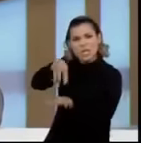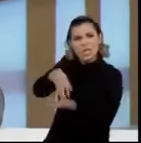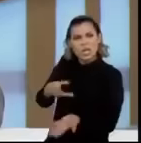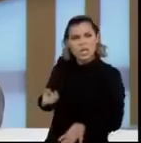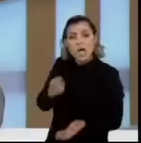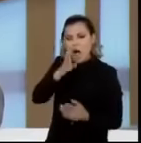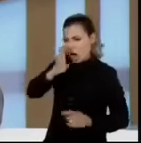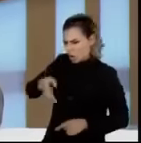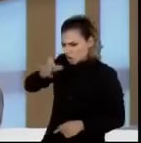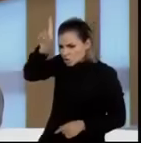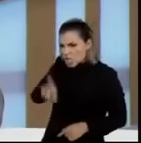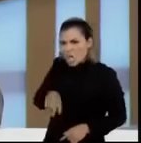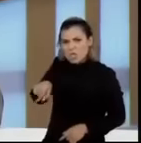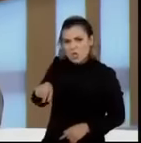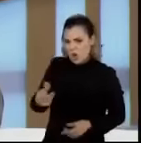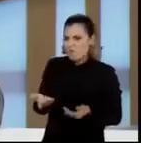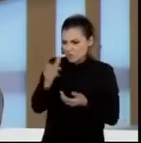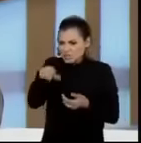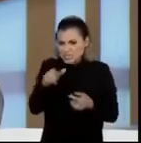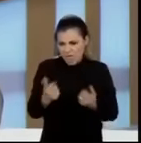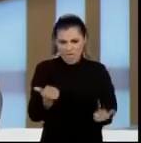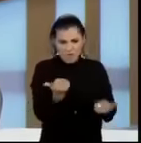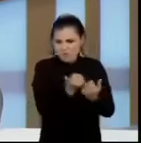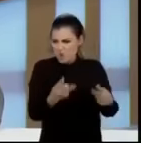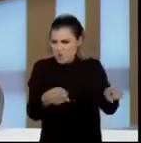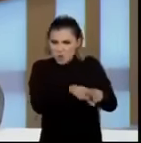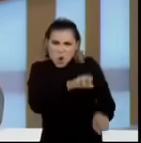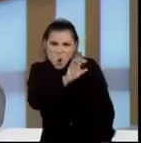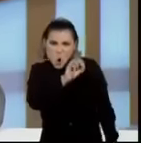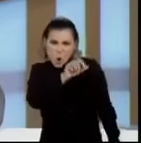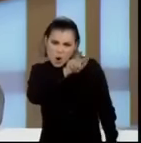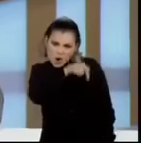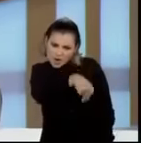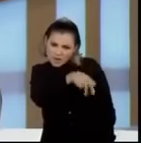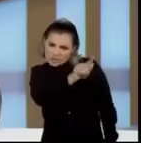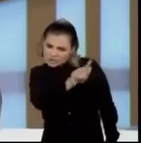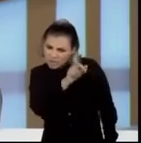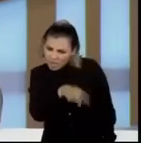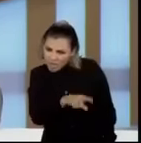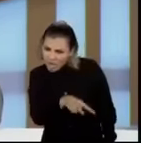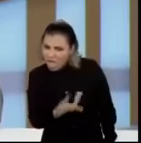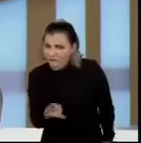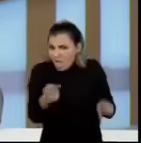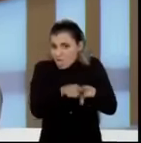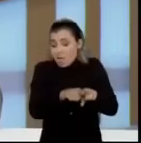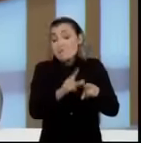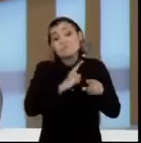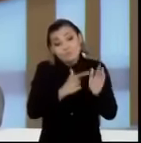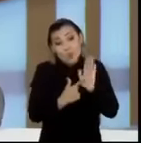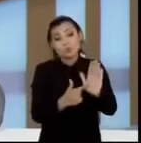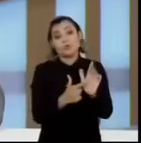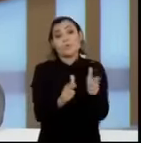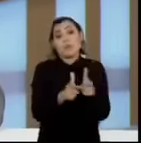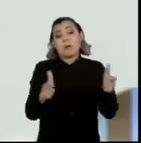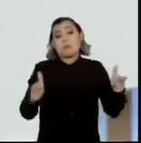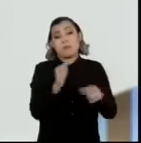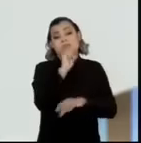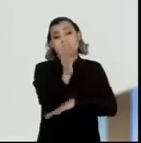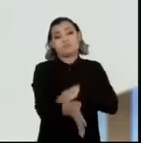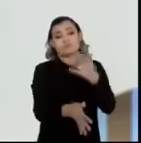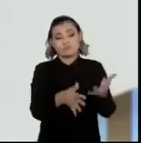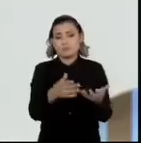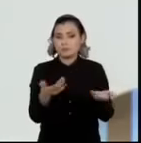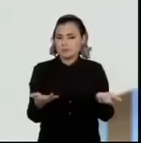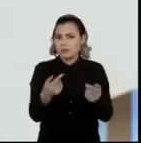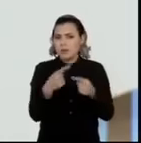diretor do INPE de estar a serviço de uma ONG. E eram dados que indicavam já uma alta do desmatamento. E essas críticas ao